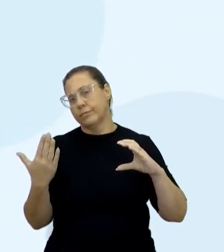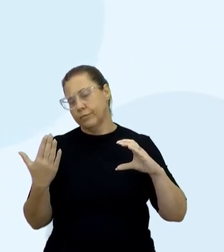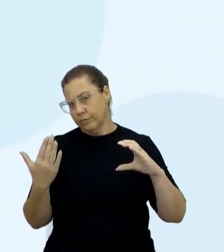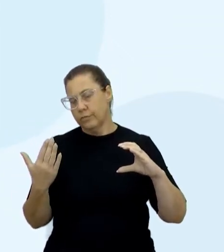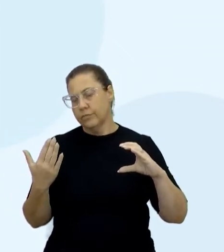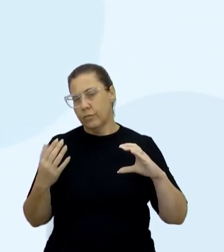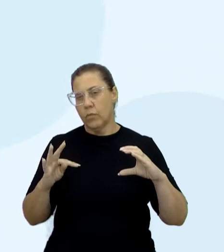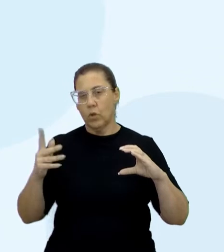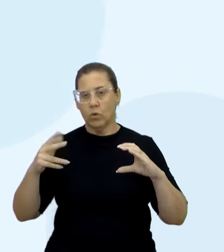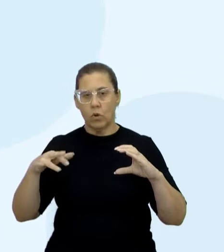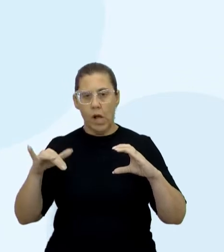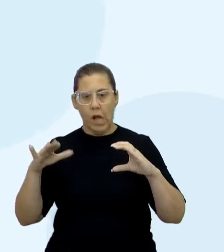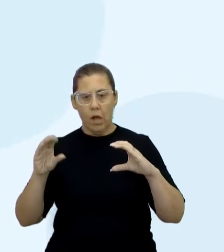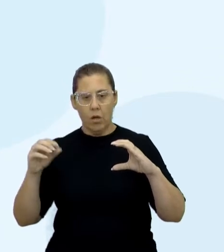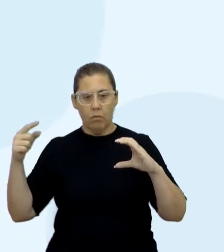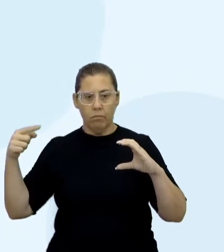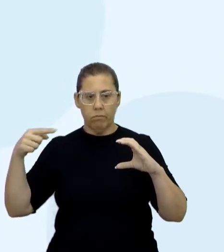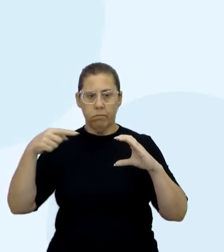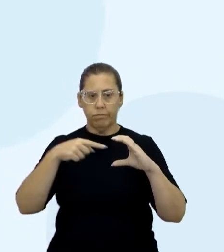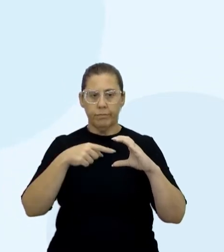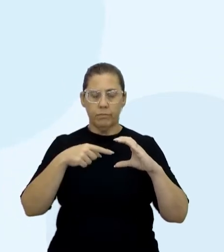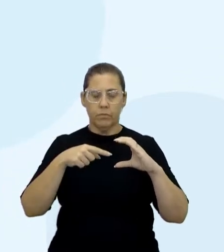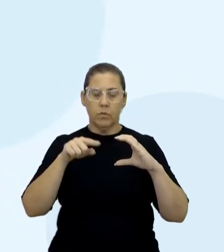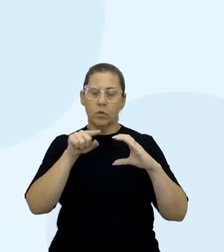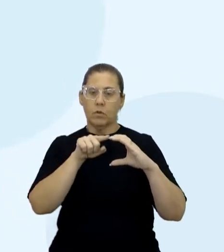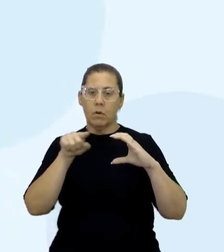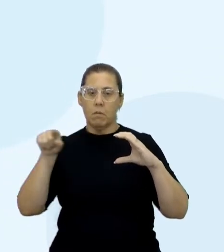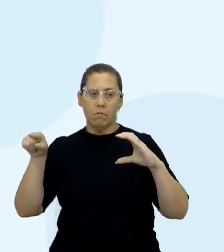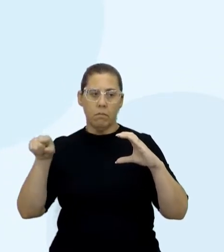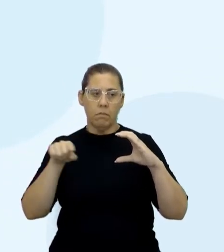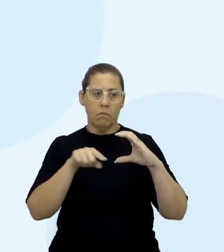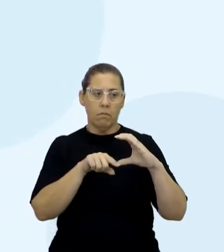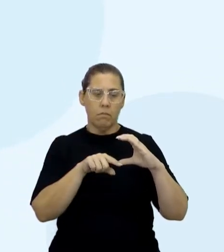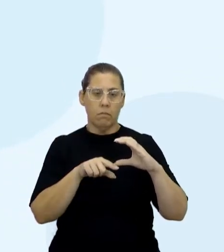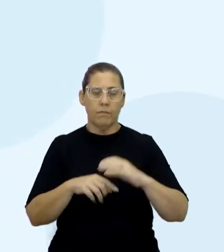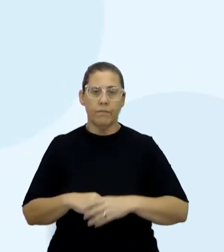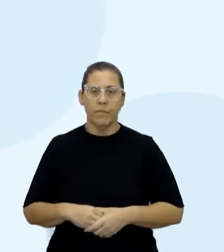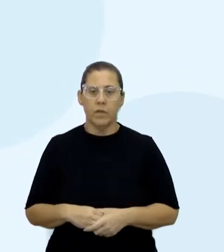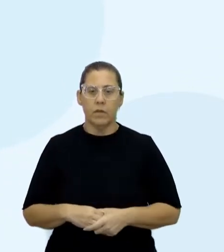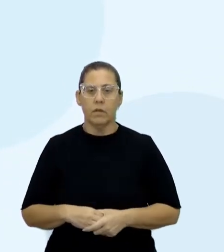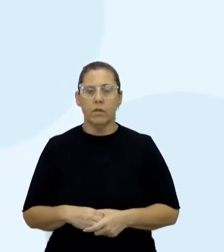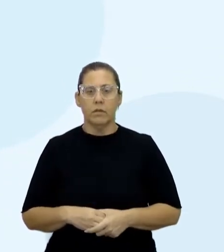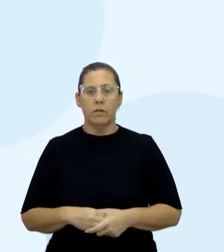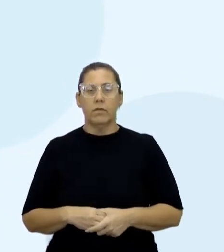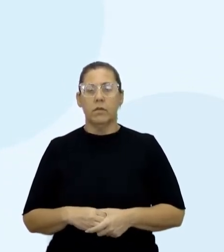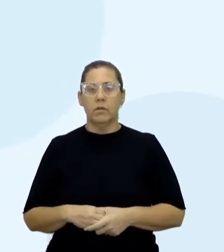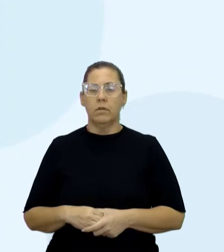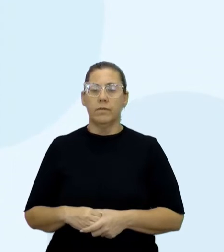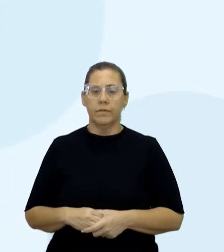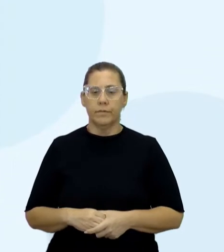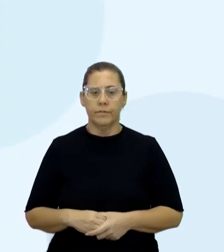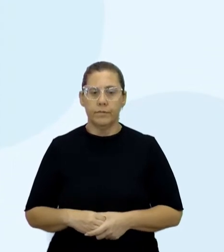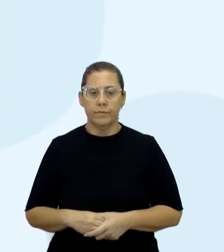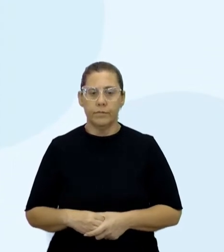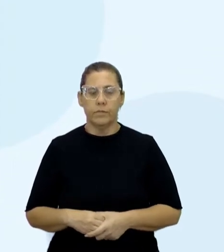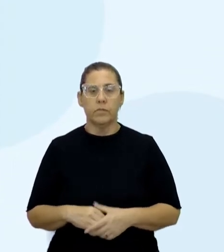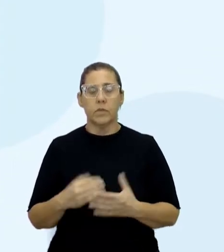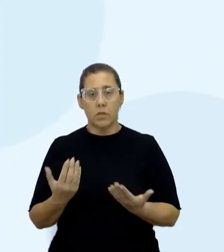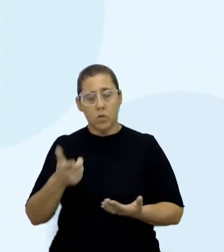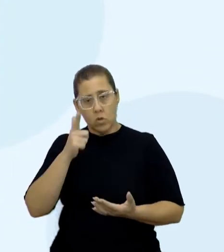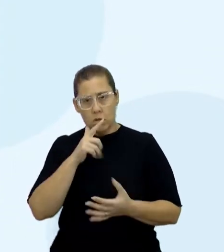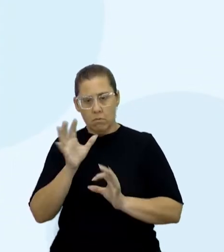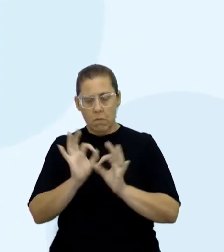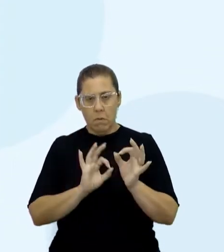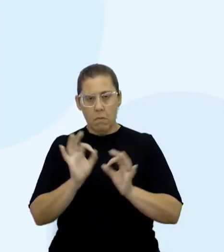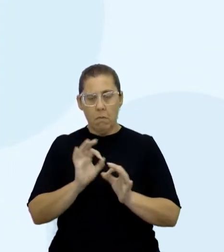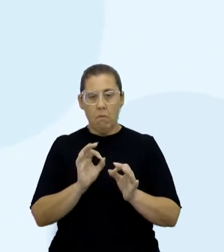com os raios. Todo raio que incide paralelo vai lá, bate no espelho, passa aqui por esse foco que eu já falei para você. E isso dá para a gente